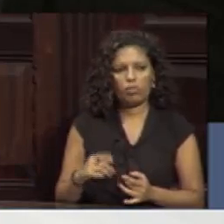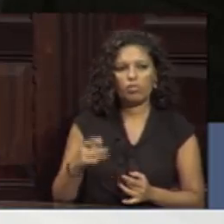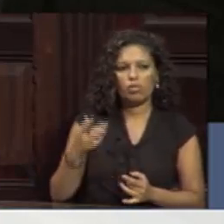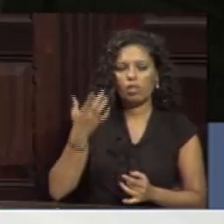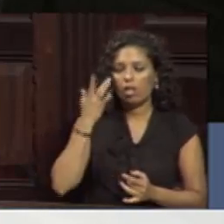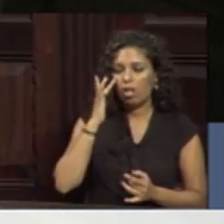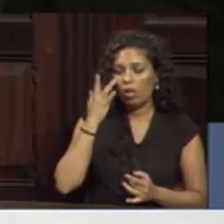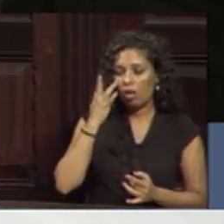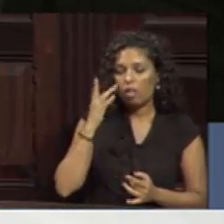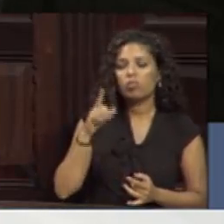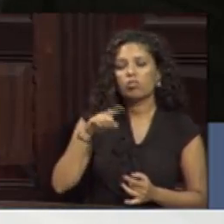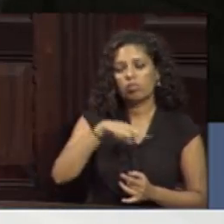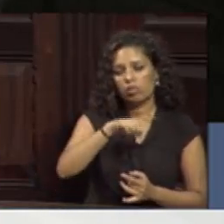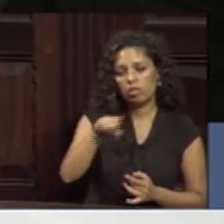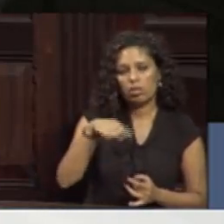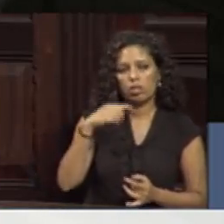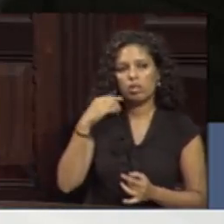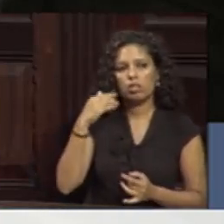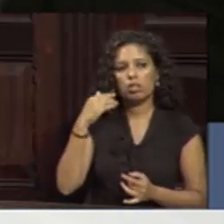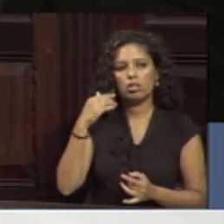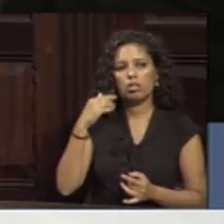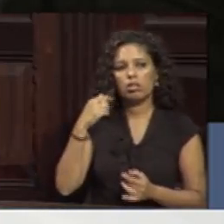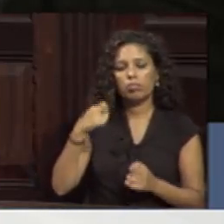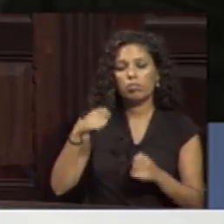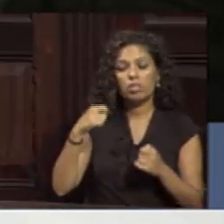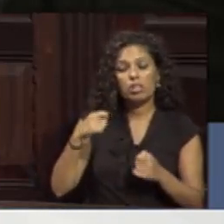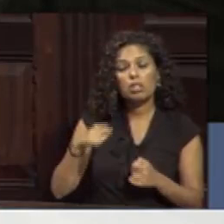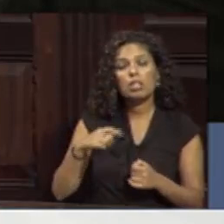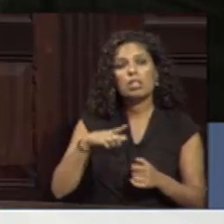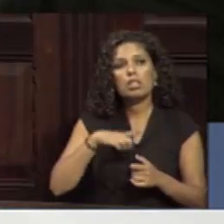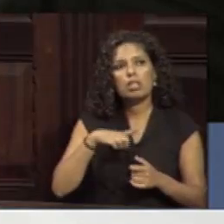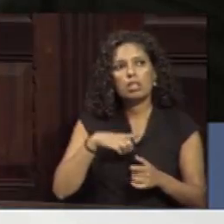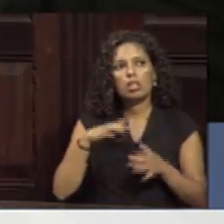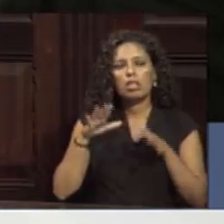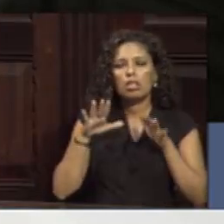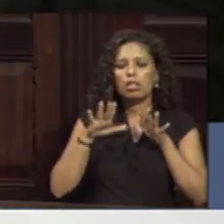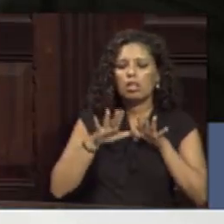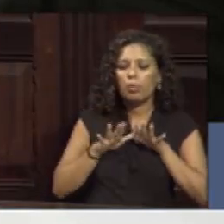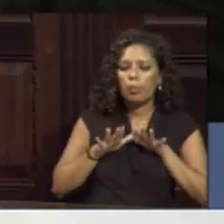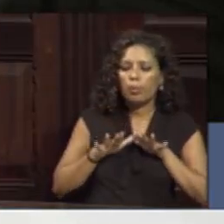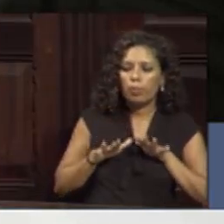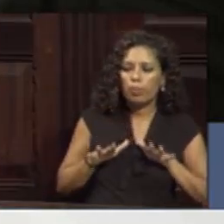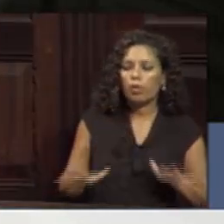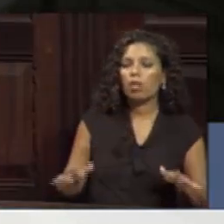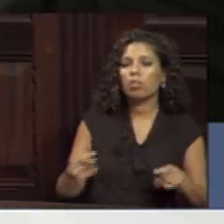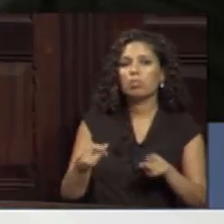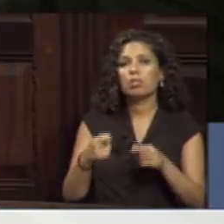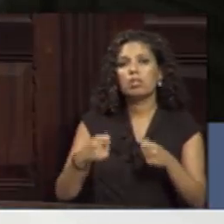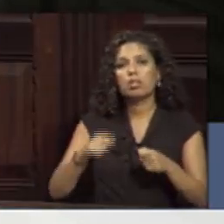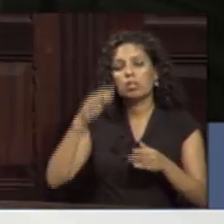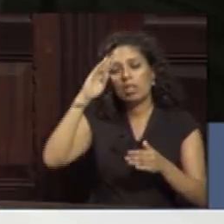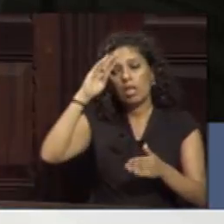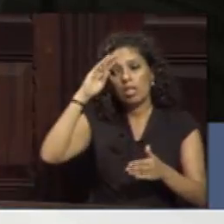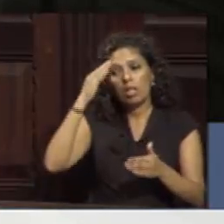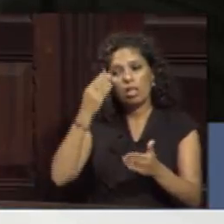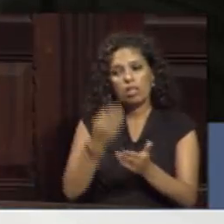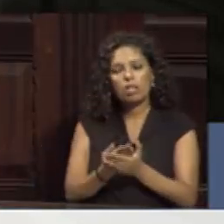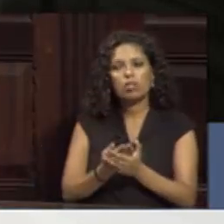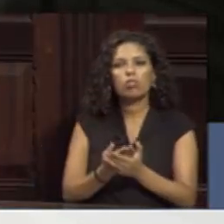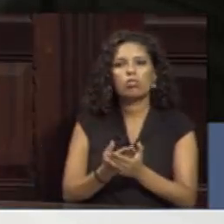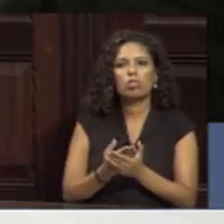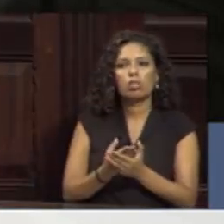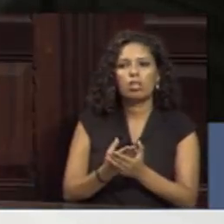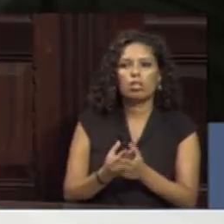pela imprensa. Mas é preciso que haja serenidade, é preciso que a gente acredite que a divisão de homicídio,